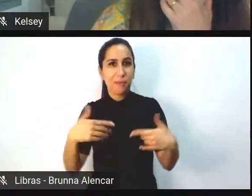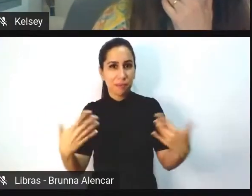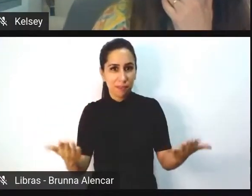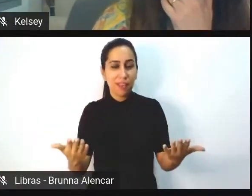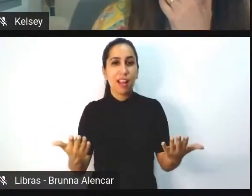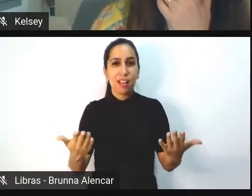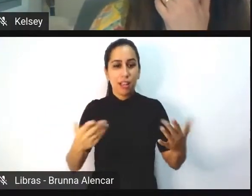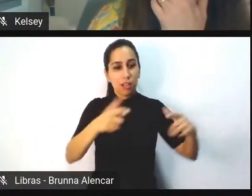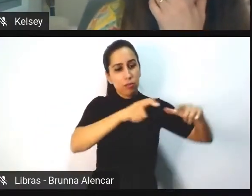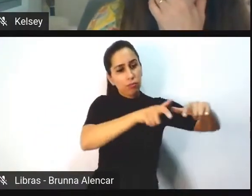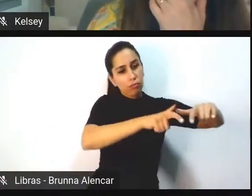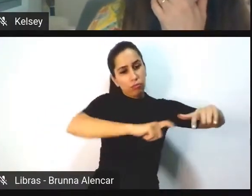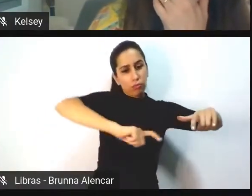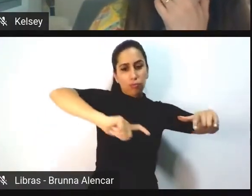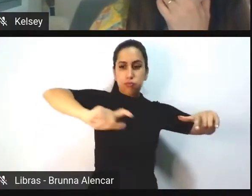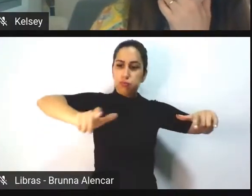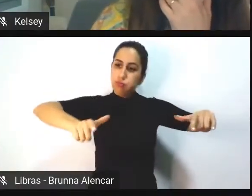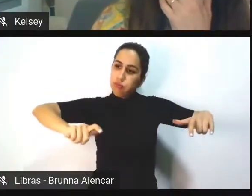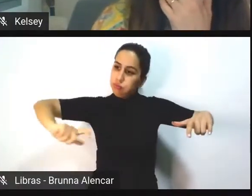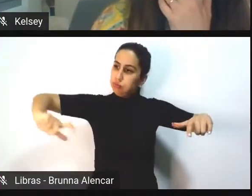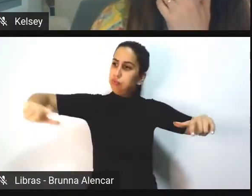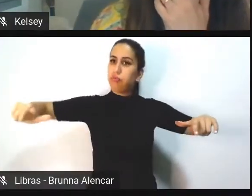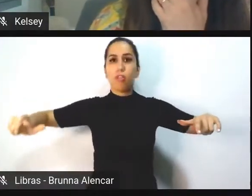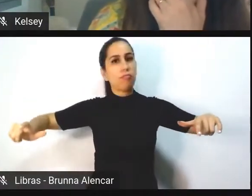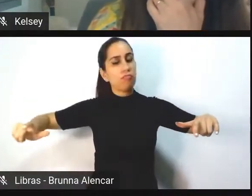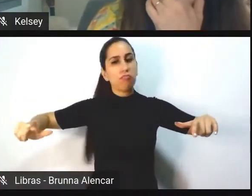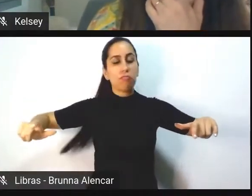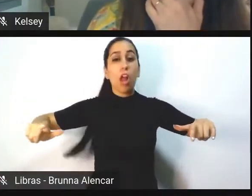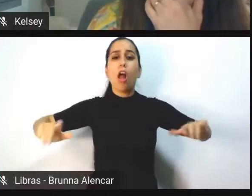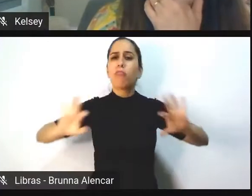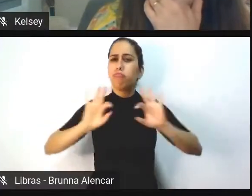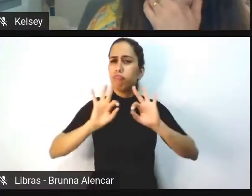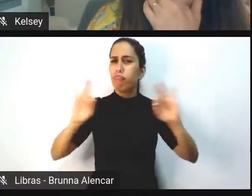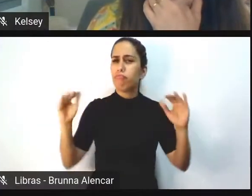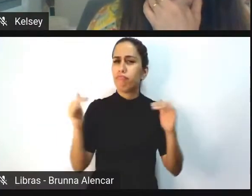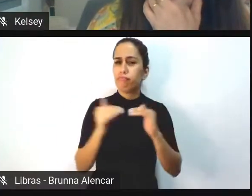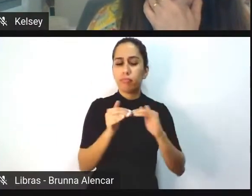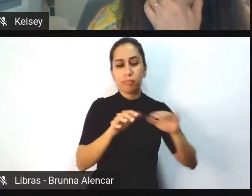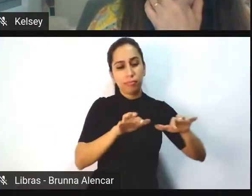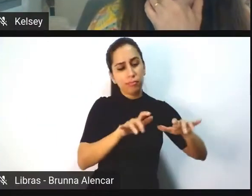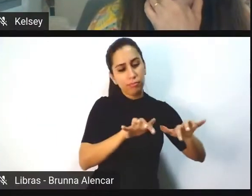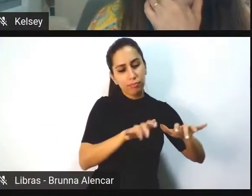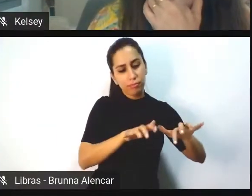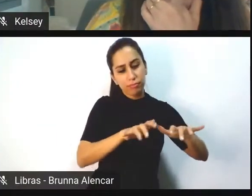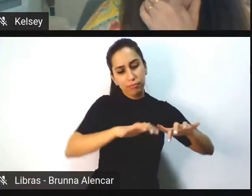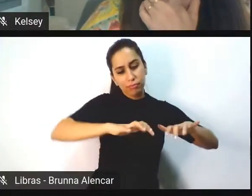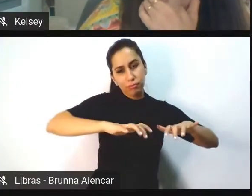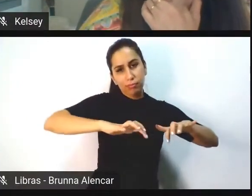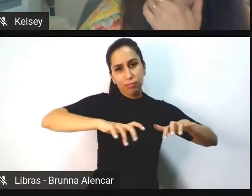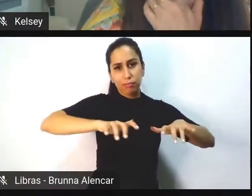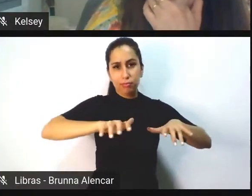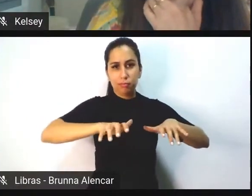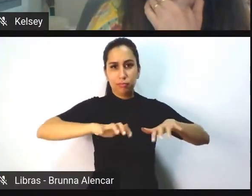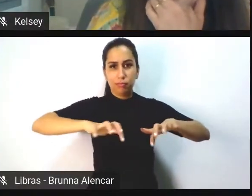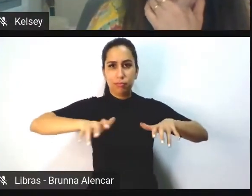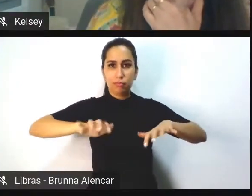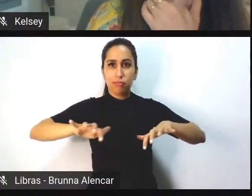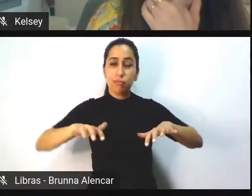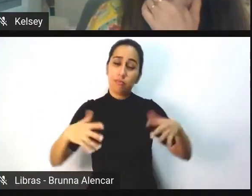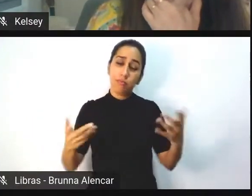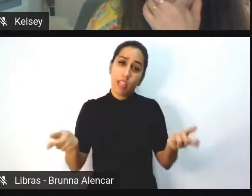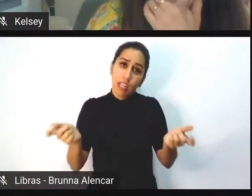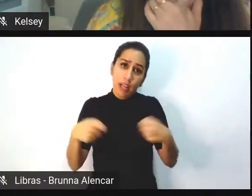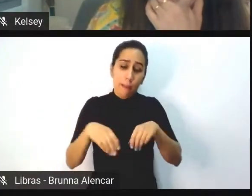curva, necessariamente é ergonômica. Quando for reta, pode ser porque o ângulo é pequeno, mas